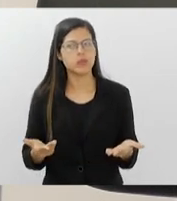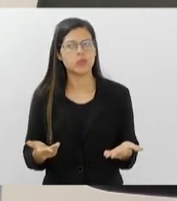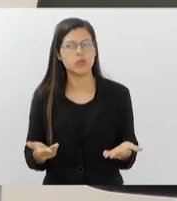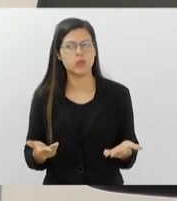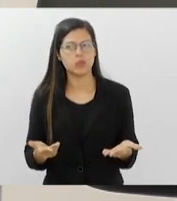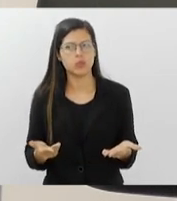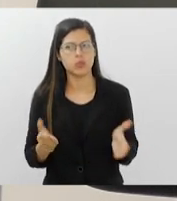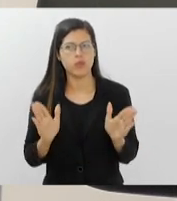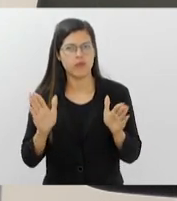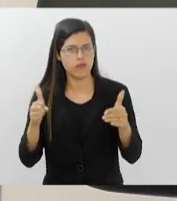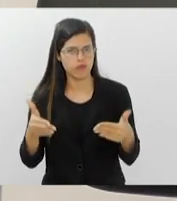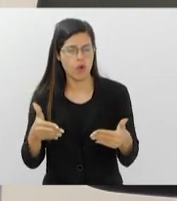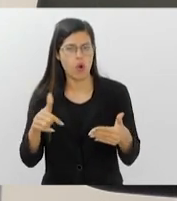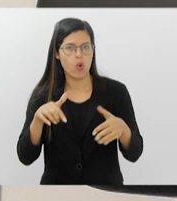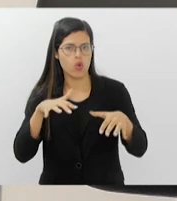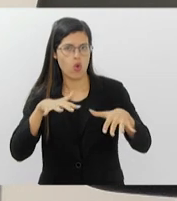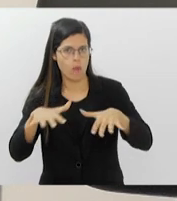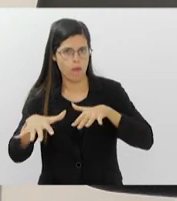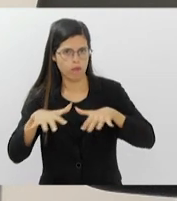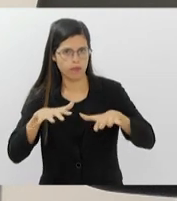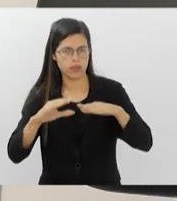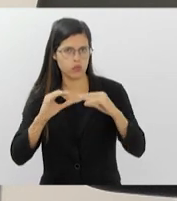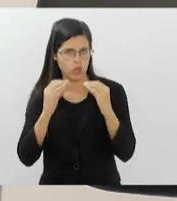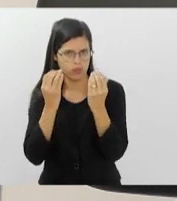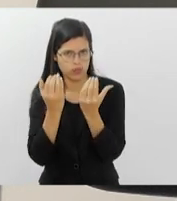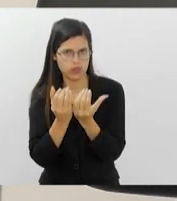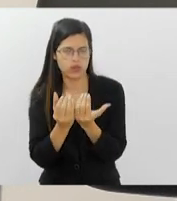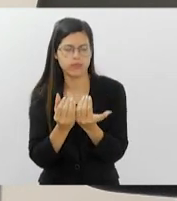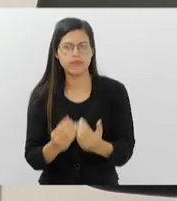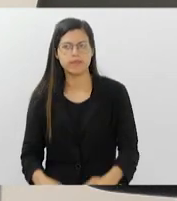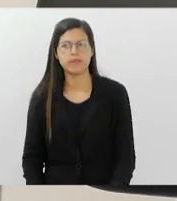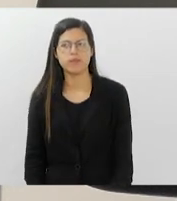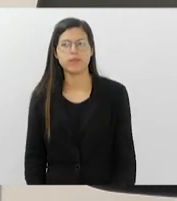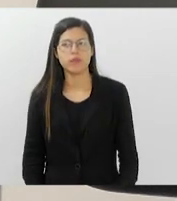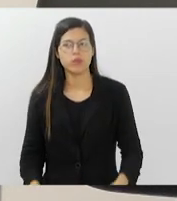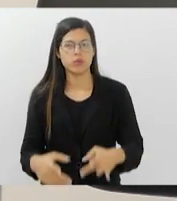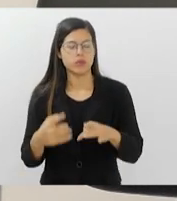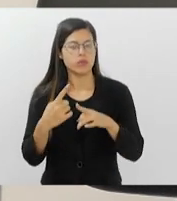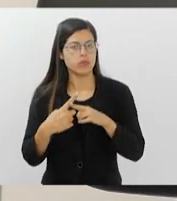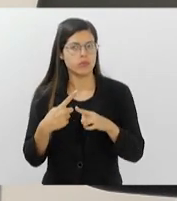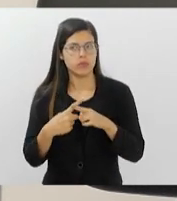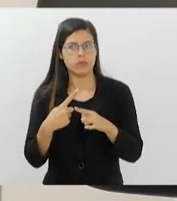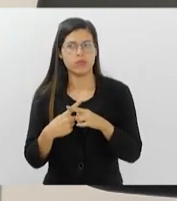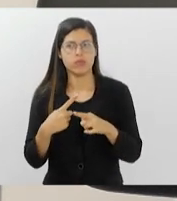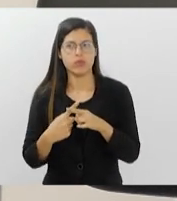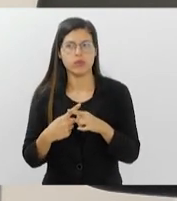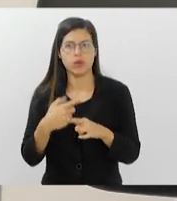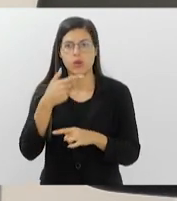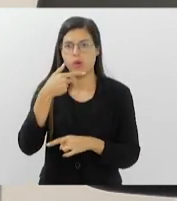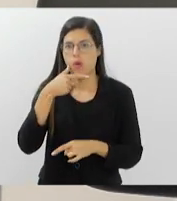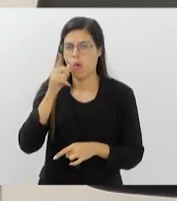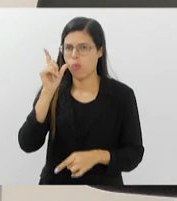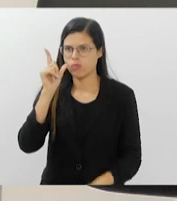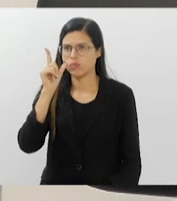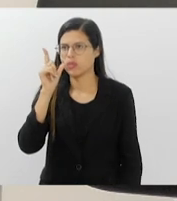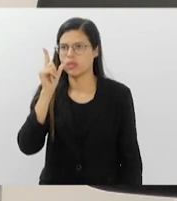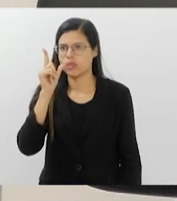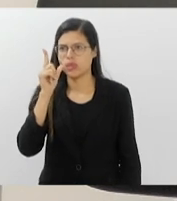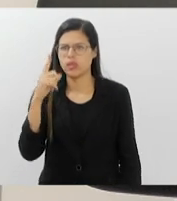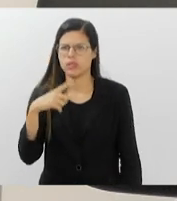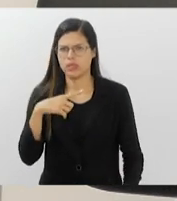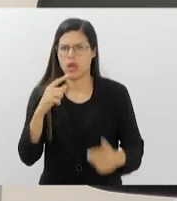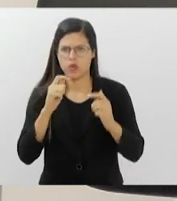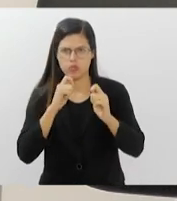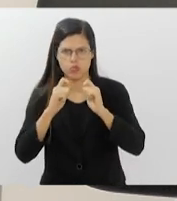fórum e ao movimento comunitário porque desde ontem tá nas páginas dos